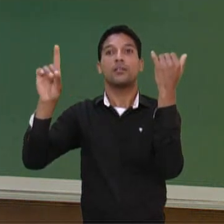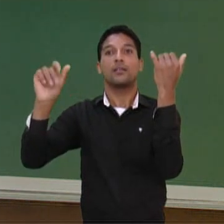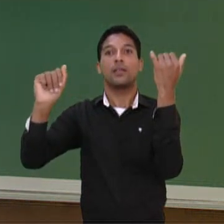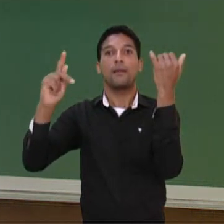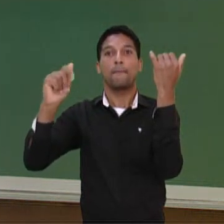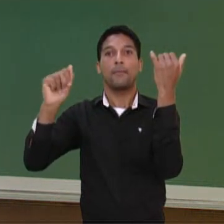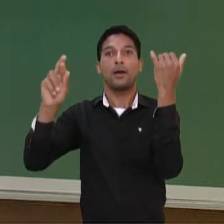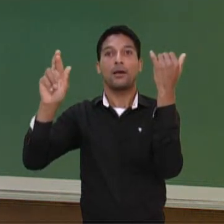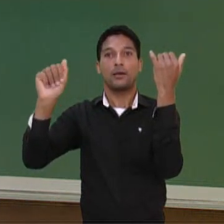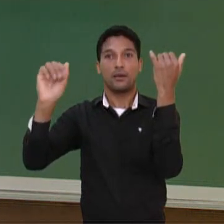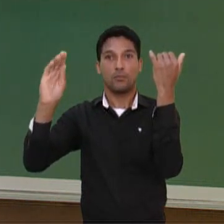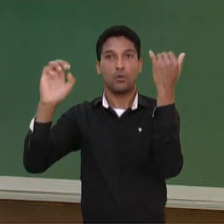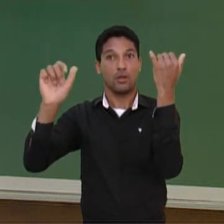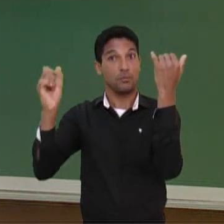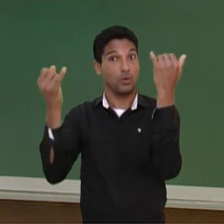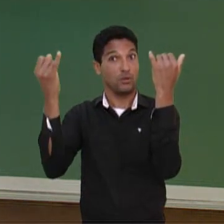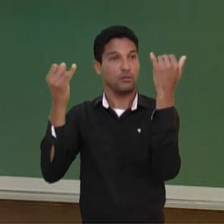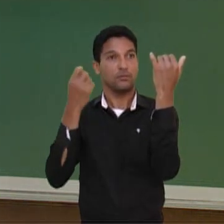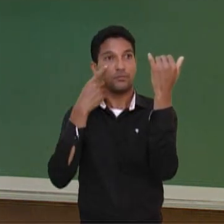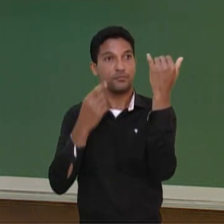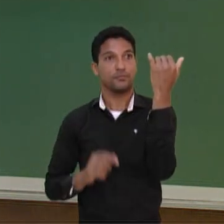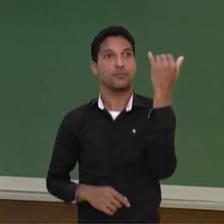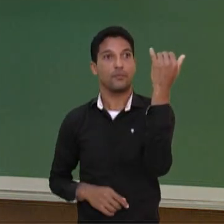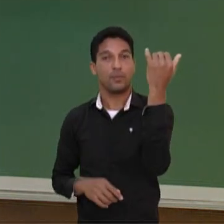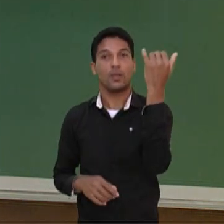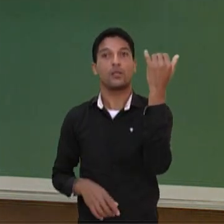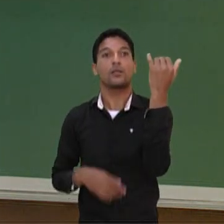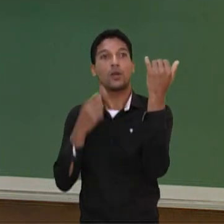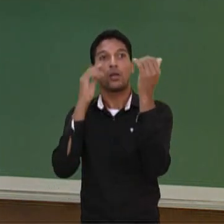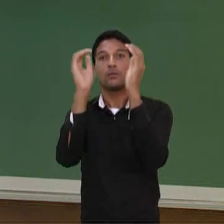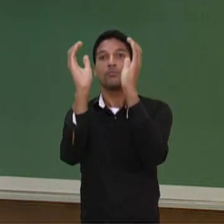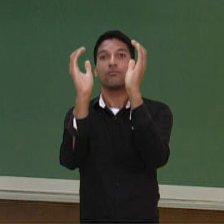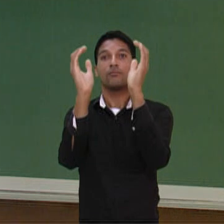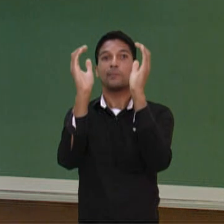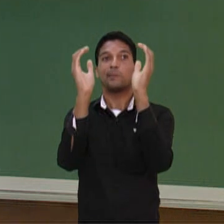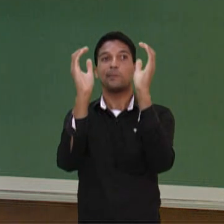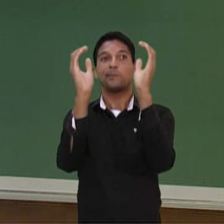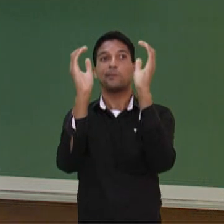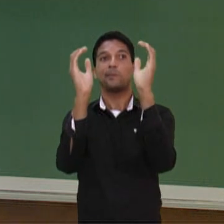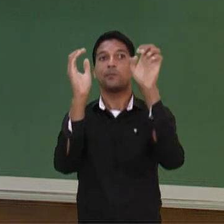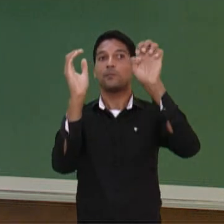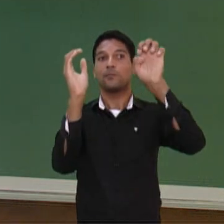próximo ponto, 3 e 0. Olha só onde ele aparece aqui, ó.